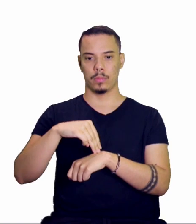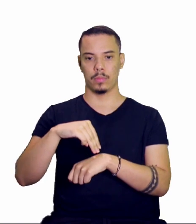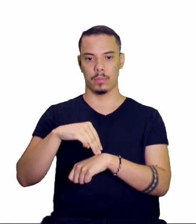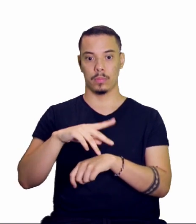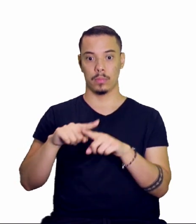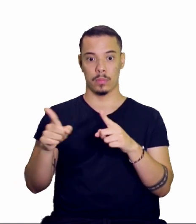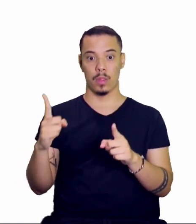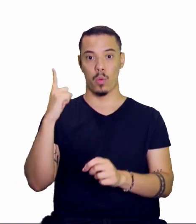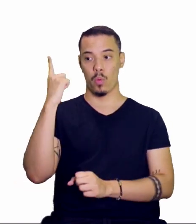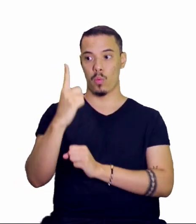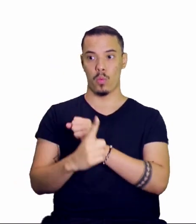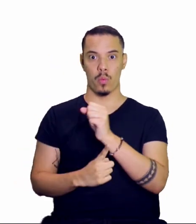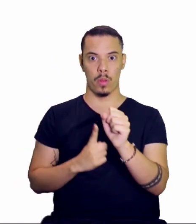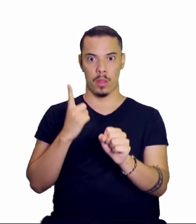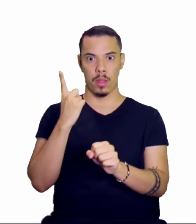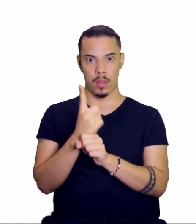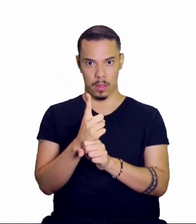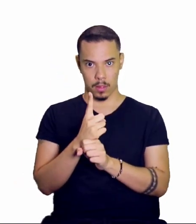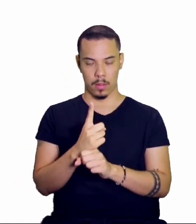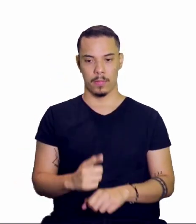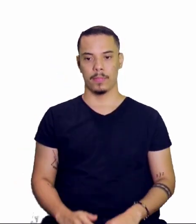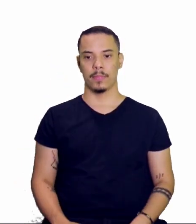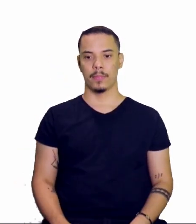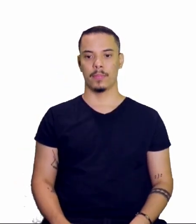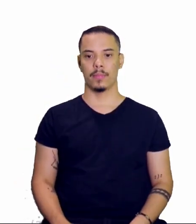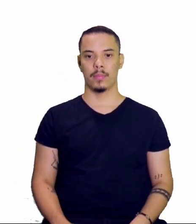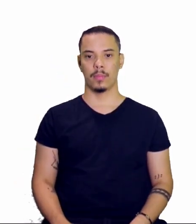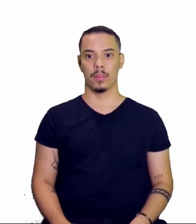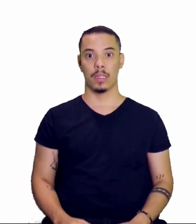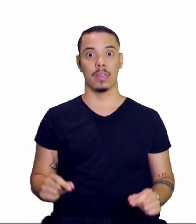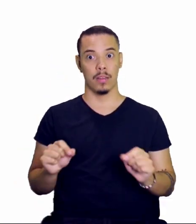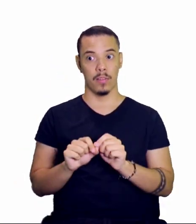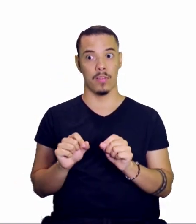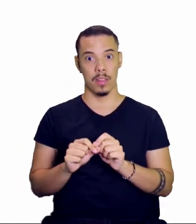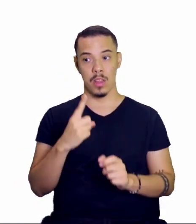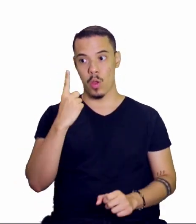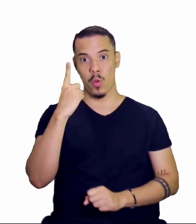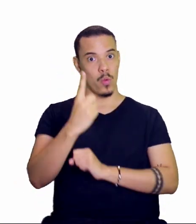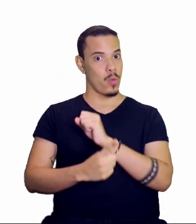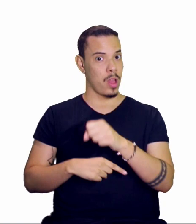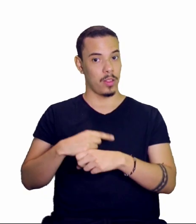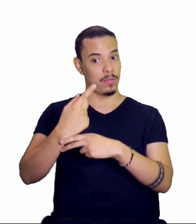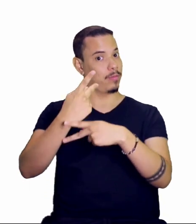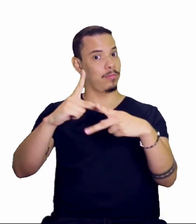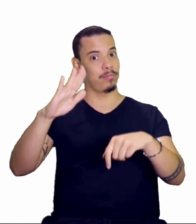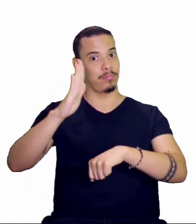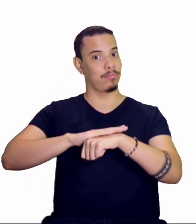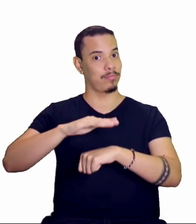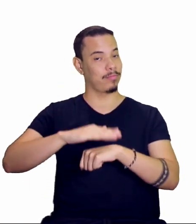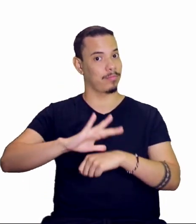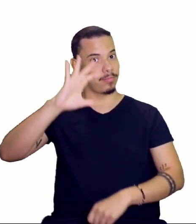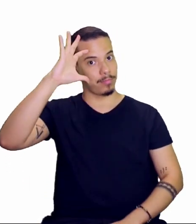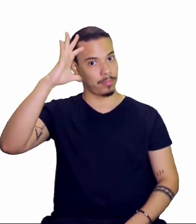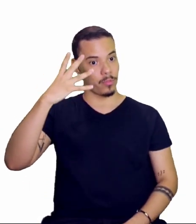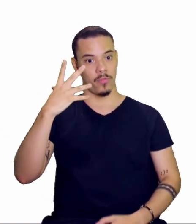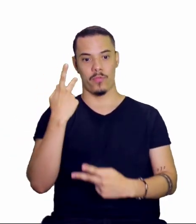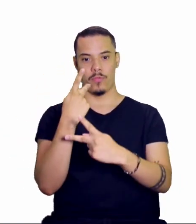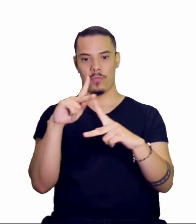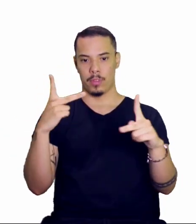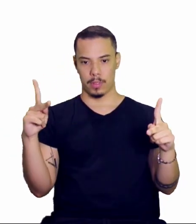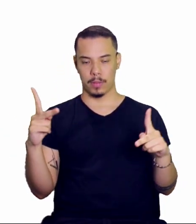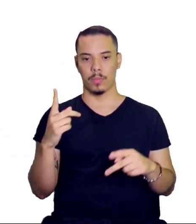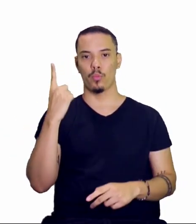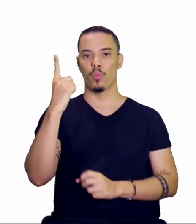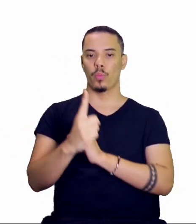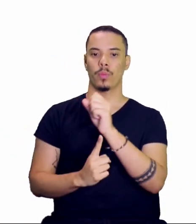1 ano, né? Depois tem que multiplicar pela idade de cada um. Aí Então, cada um se vira, né? Cada um se vira, tá? Então, primeiro a gente vai fazer de 1 multiplica. ano. Um ano,